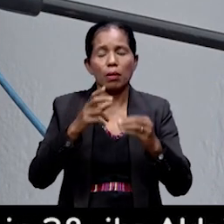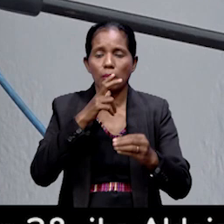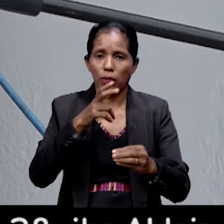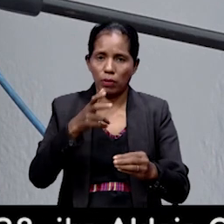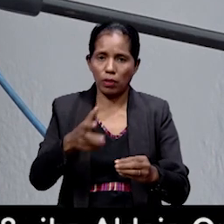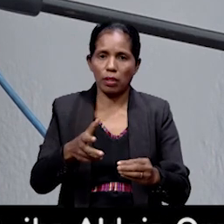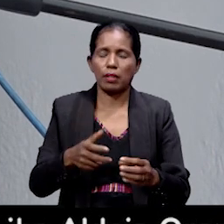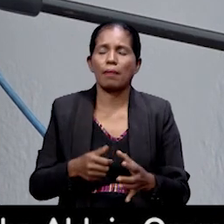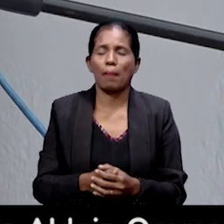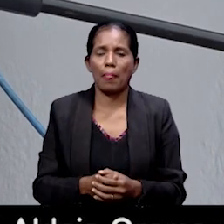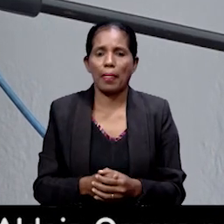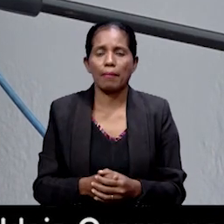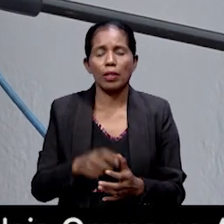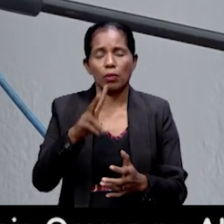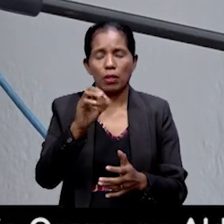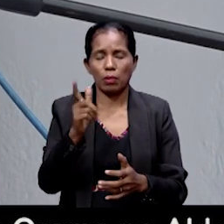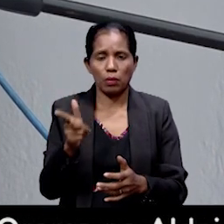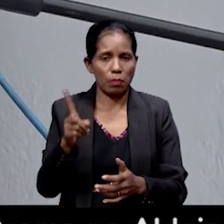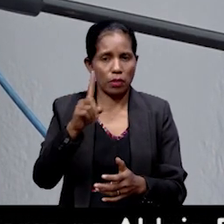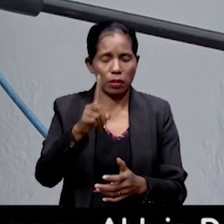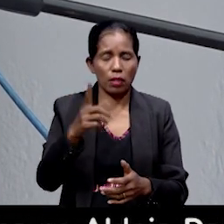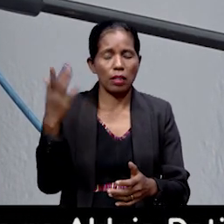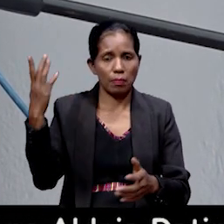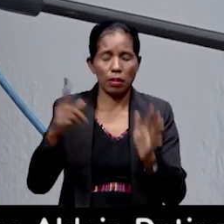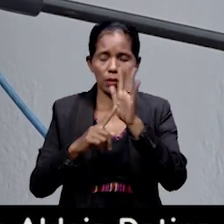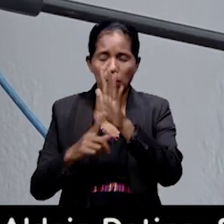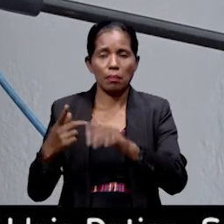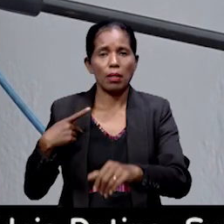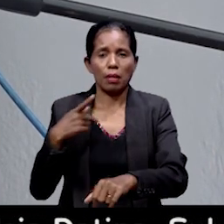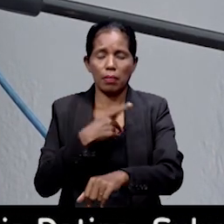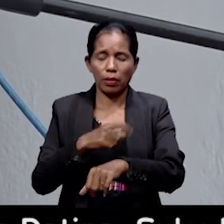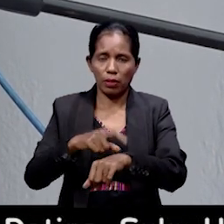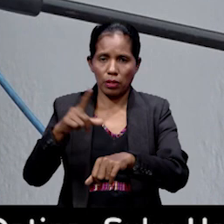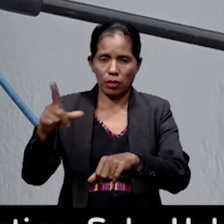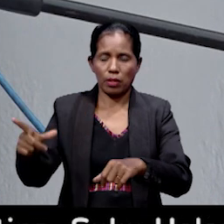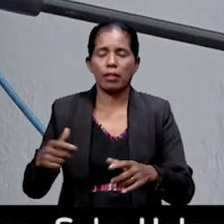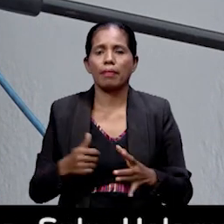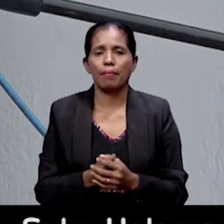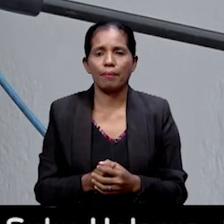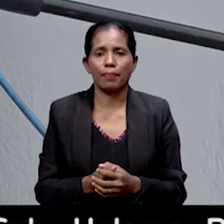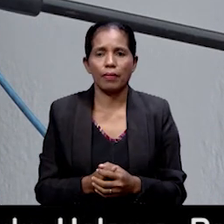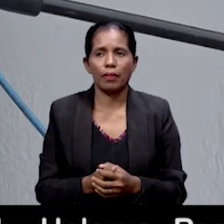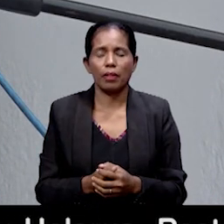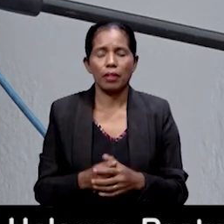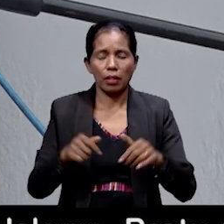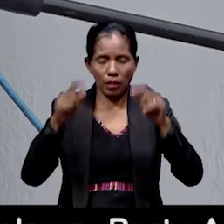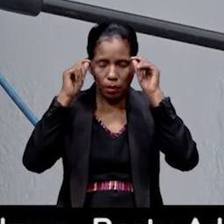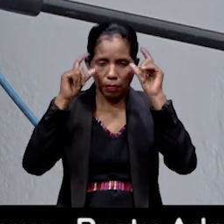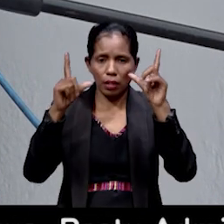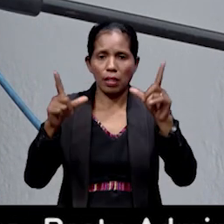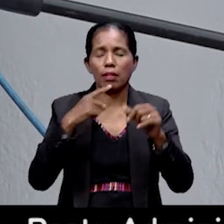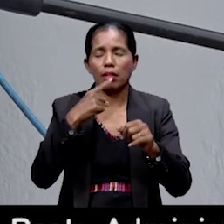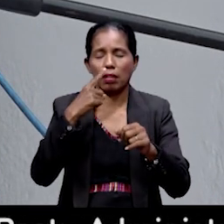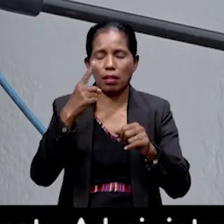2021, contamos ainda com a presença do Parlamento Nacional e da Child Fund Timor-Leste, que estimula jovens autores